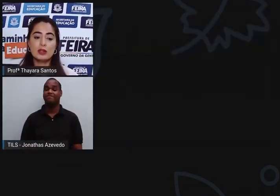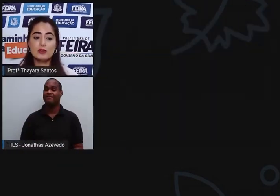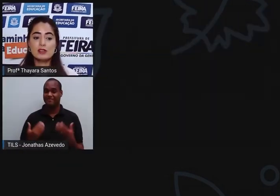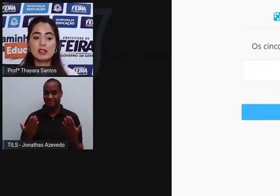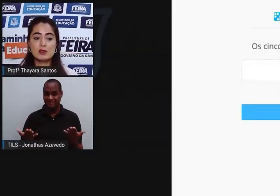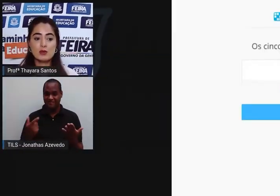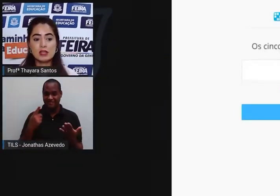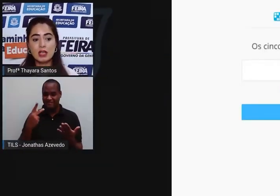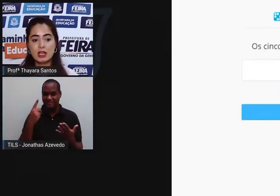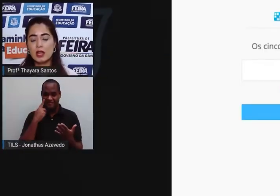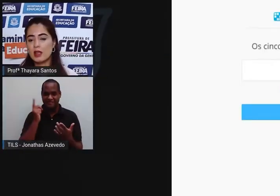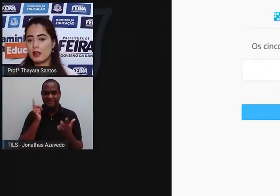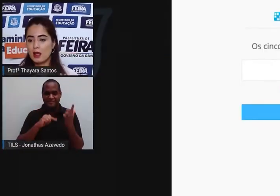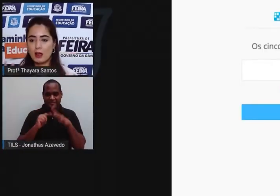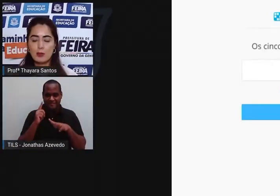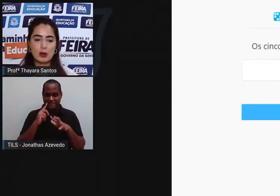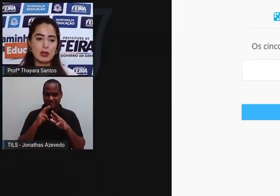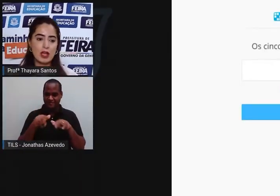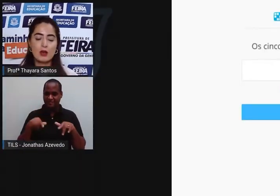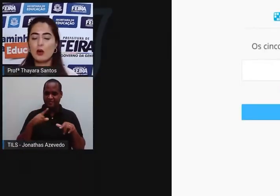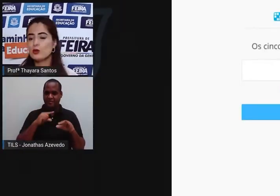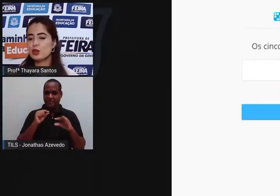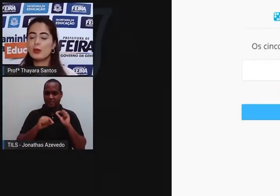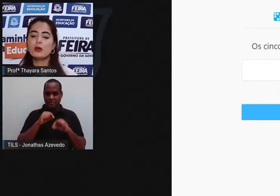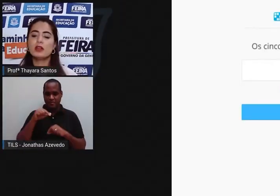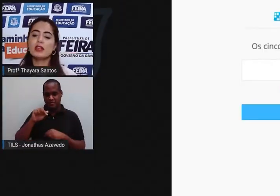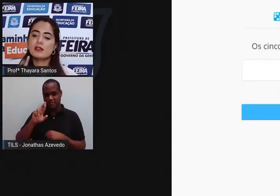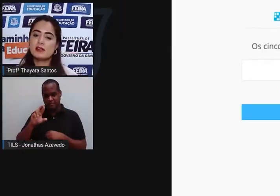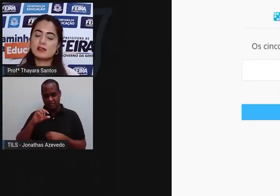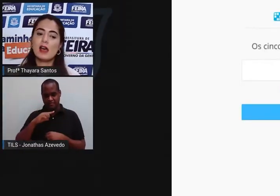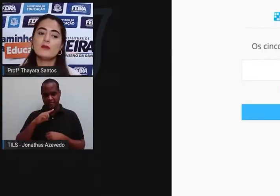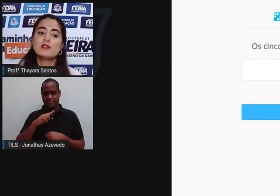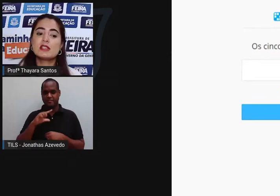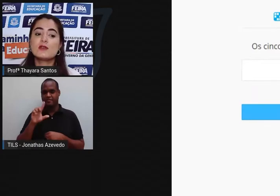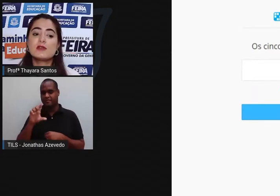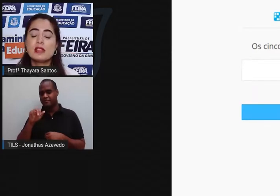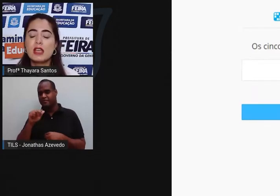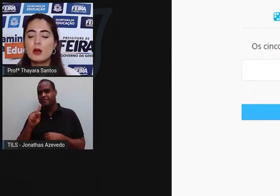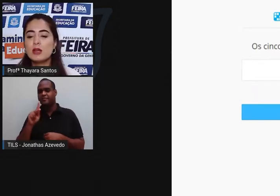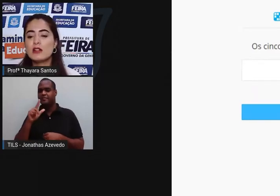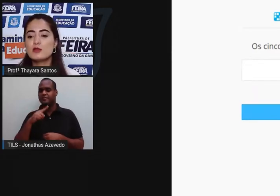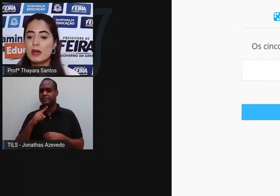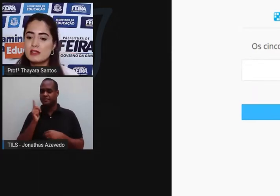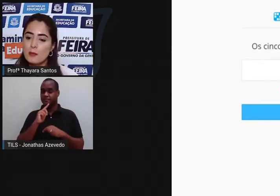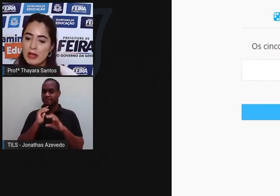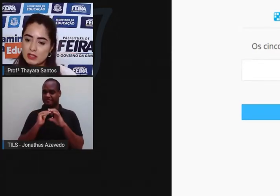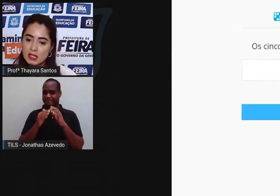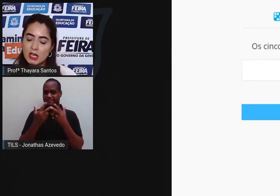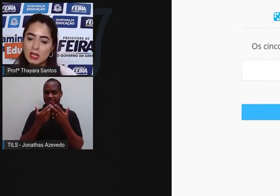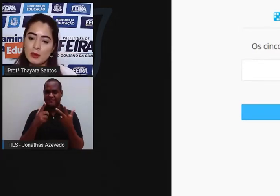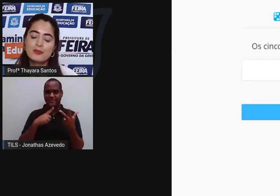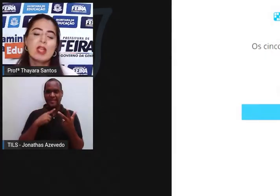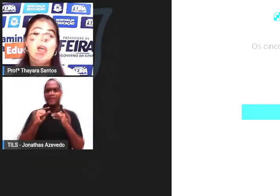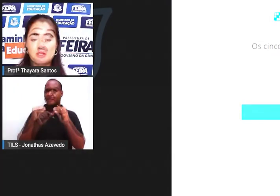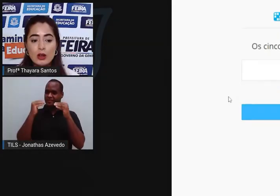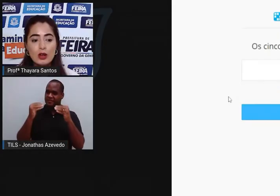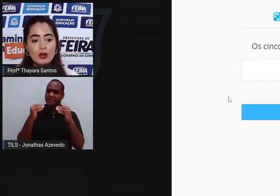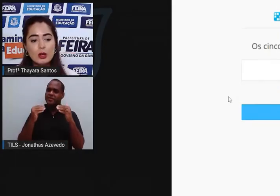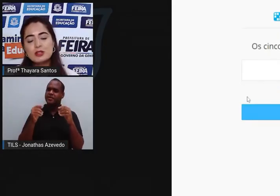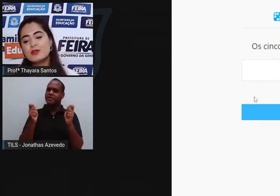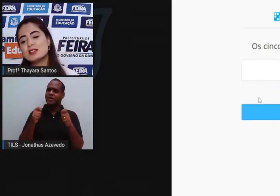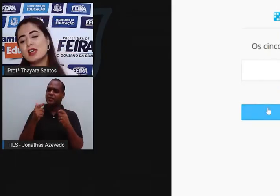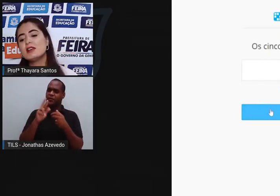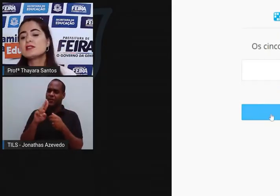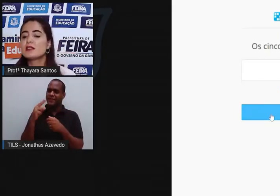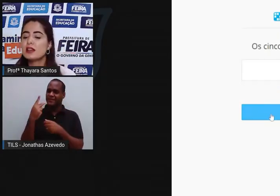Então, quando vocês conseguirem, pelo QR Code, pelo link acessar, vocês vão ser encaminhados para essa página daqui. Depois